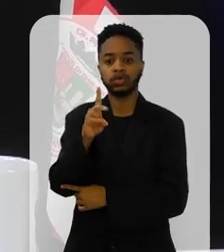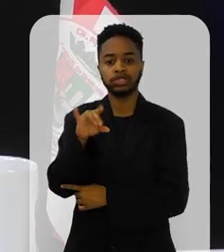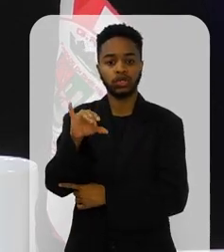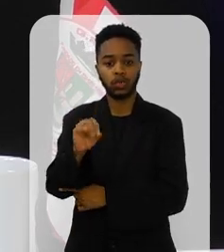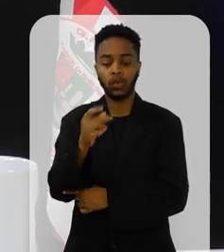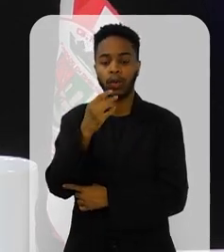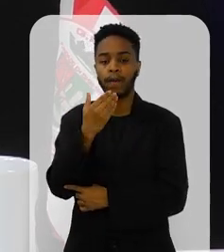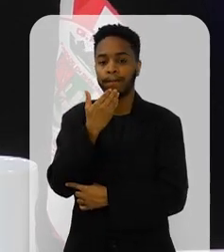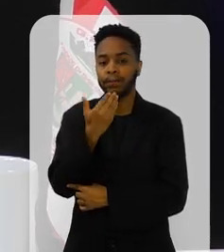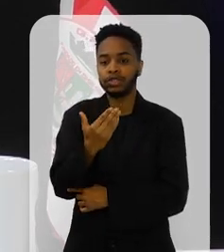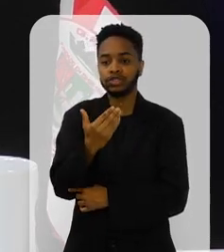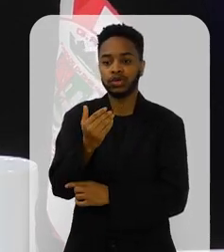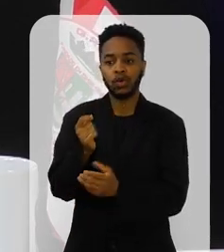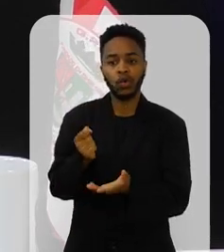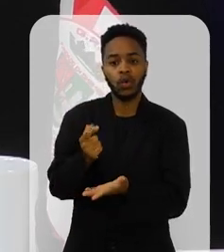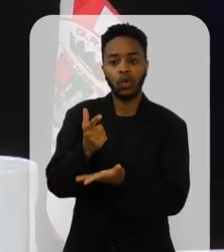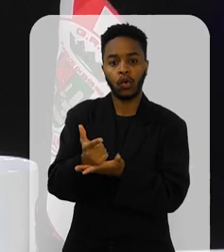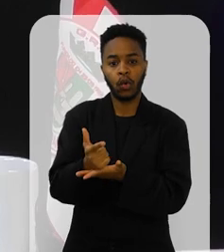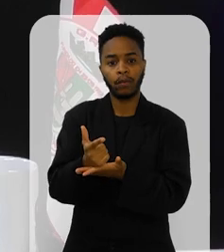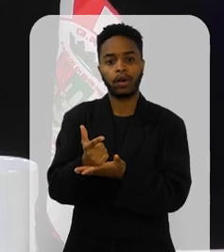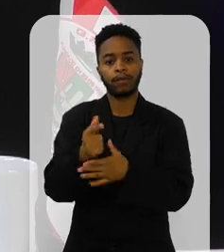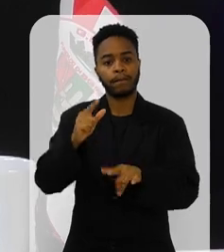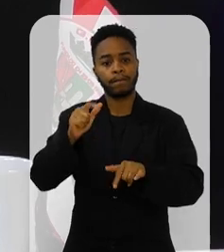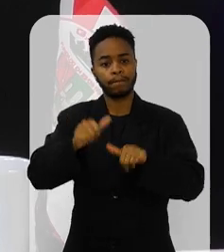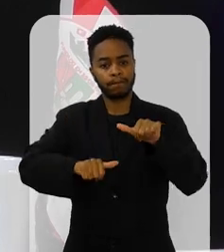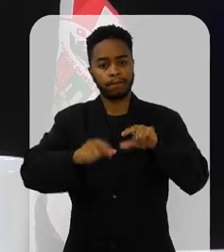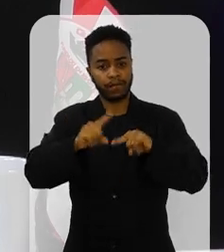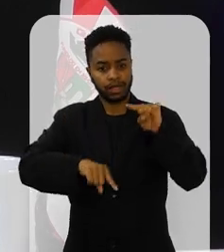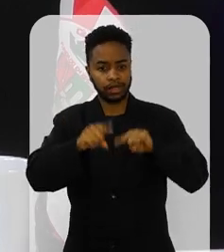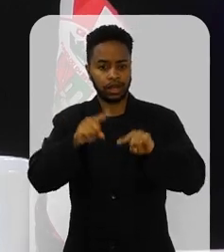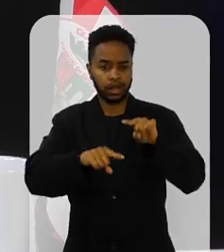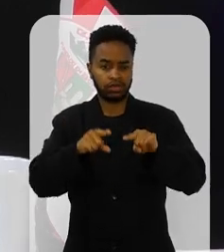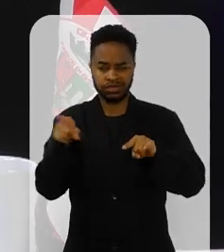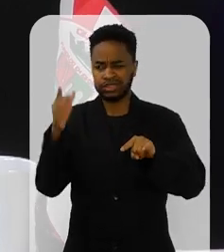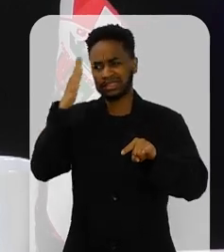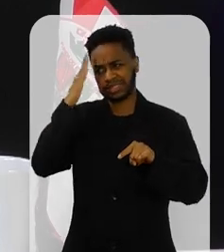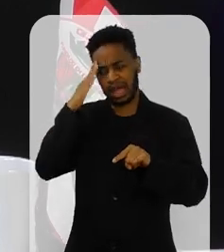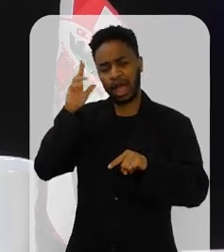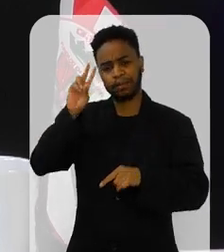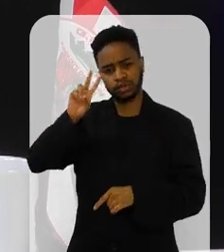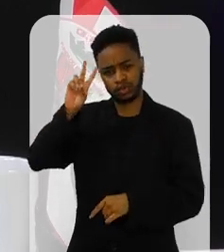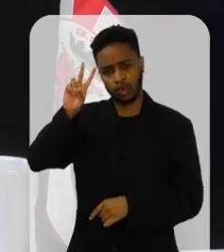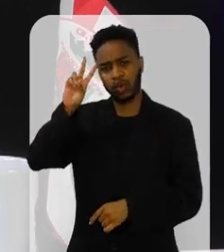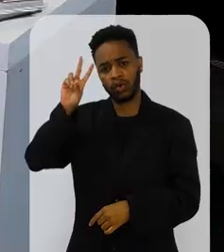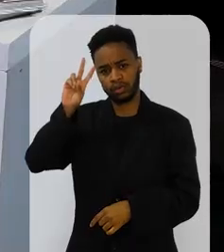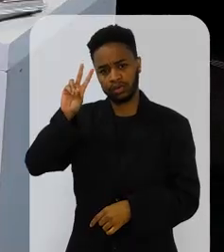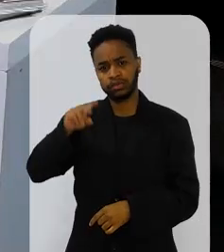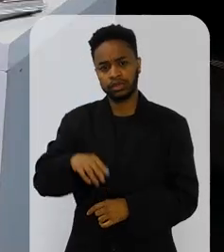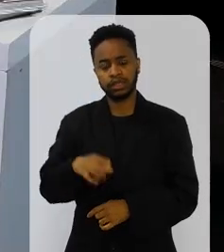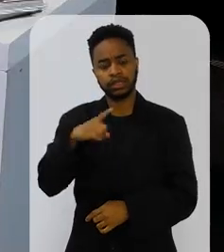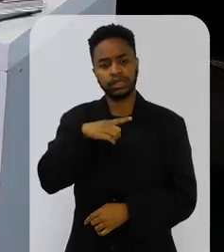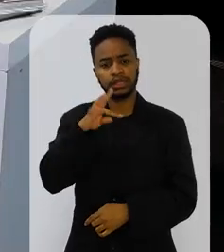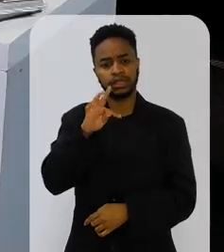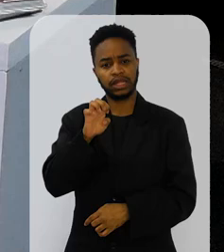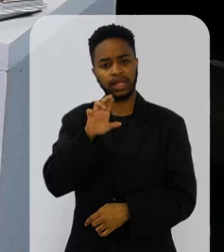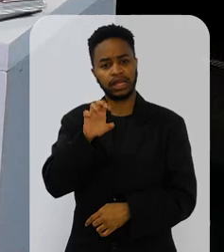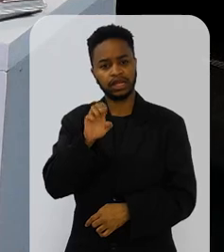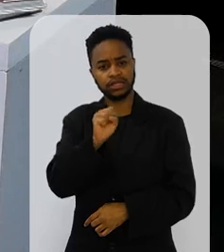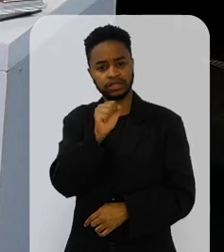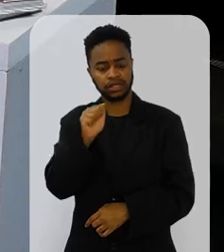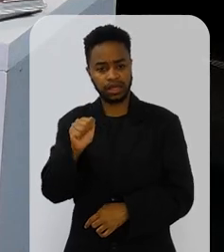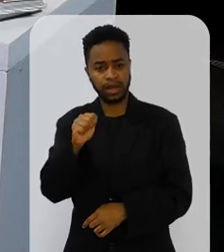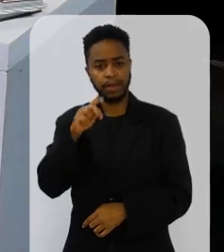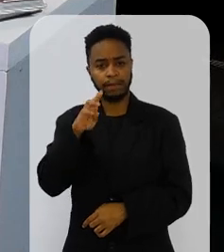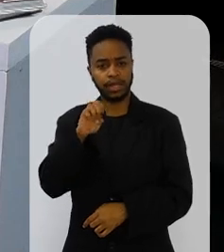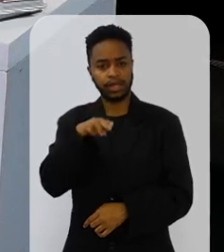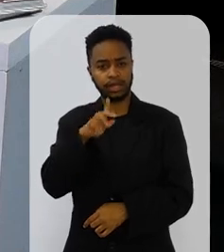pedia para poder comprar aqueles chitões estampados na... Tu sabe dessa história. Tereza de Benguela, usamos muito. Também. Né?